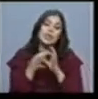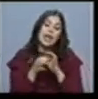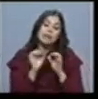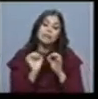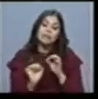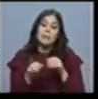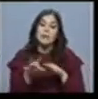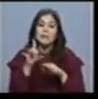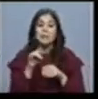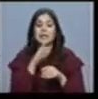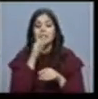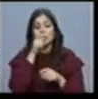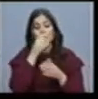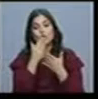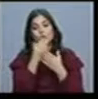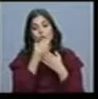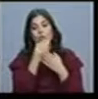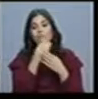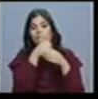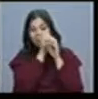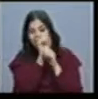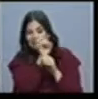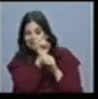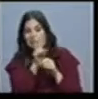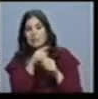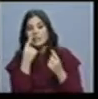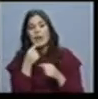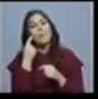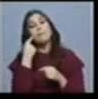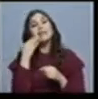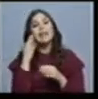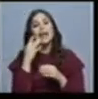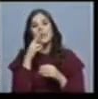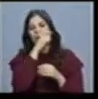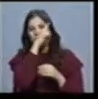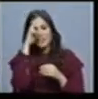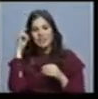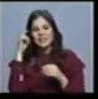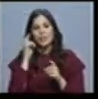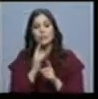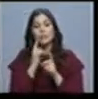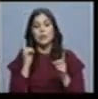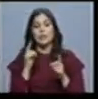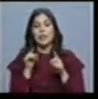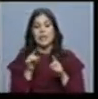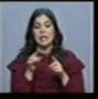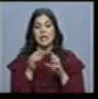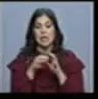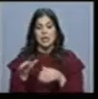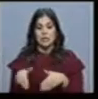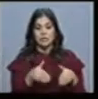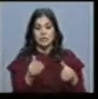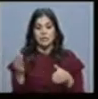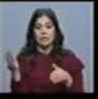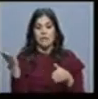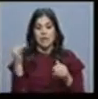também, dizem os astrónomos, ele teve um passado recente violento. Ou seja, ele na sua trajetória para cá deve ter